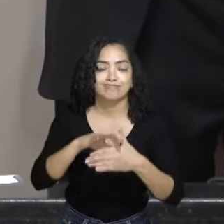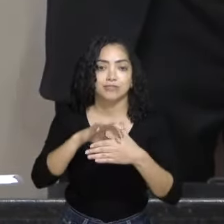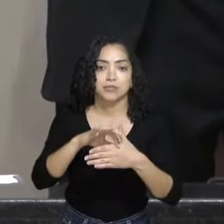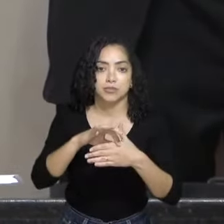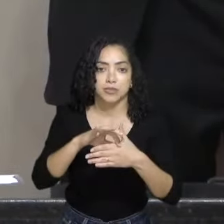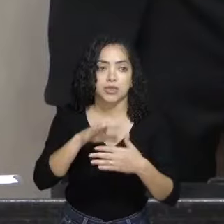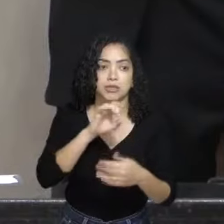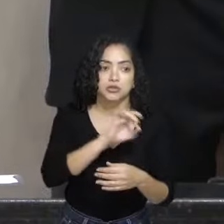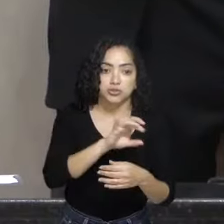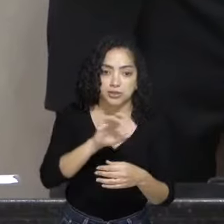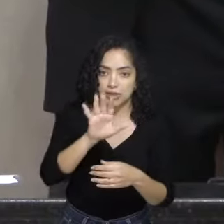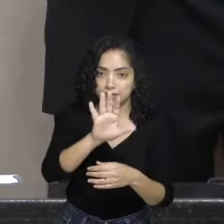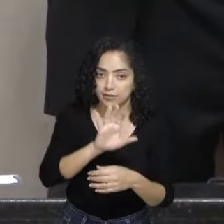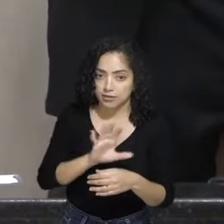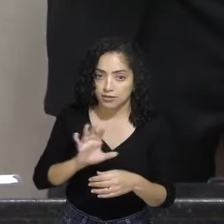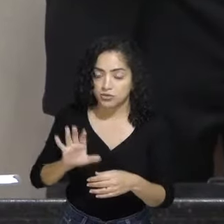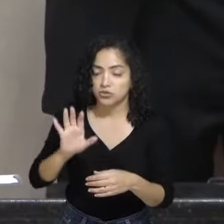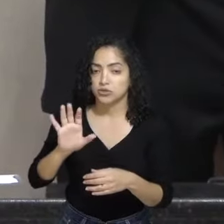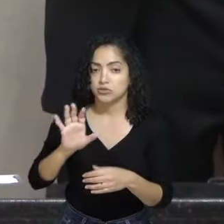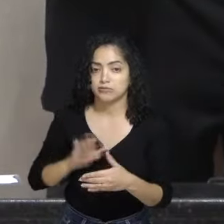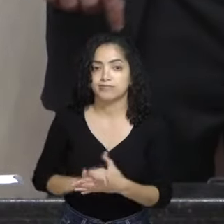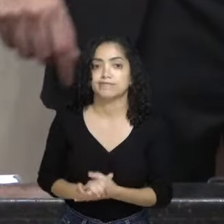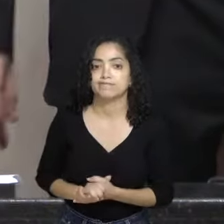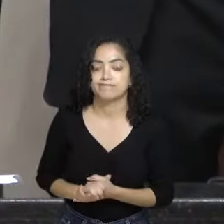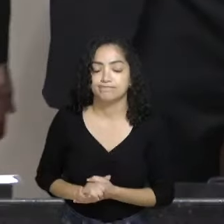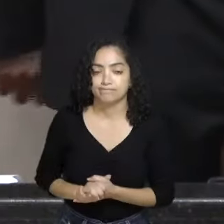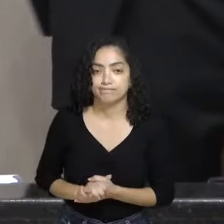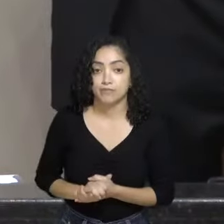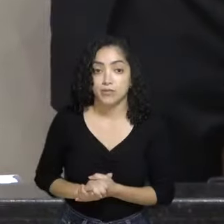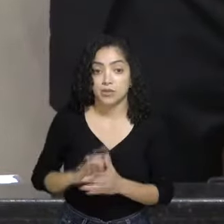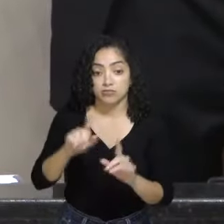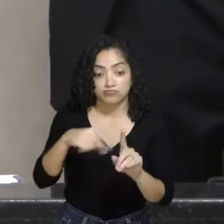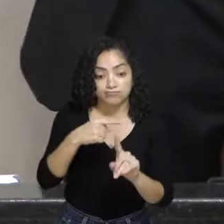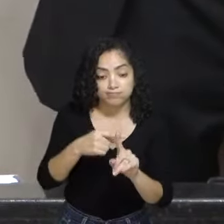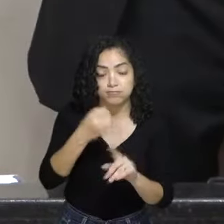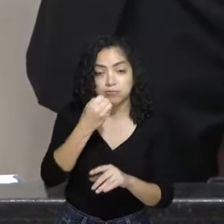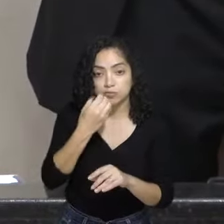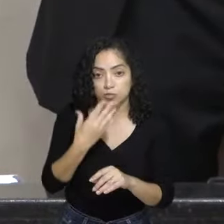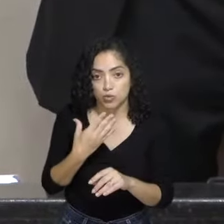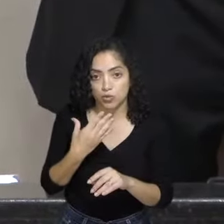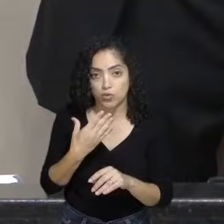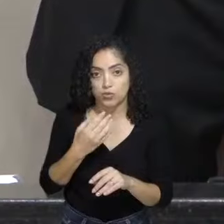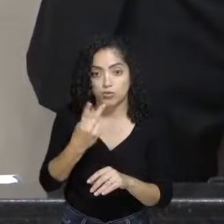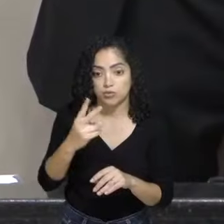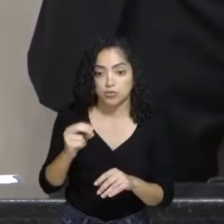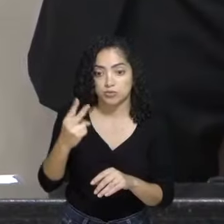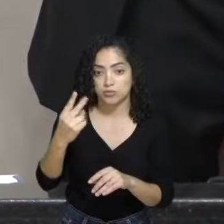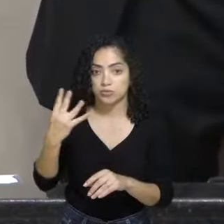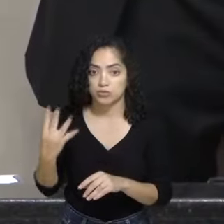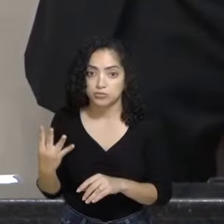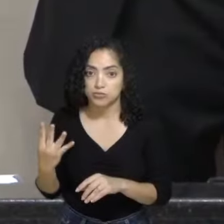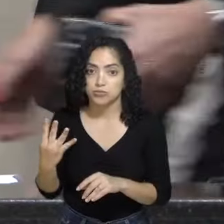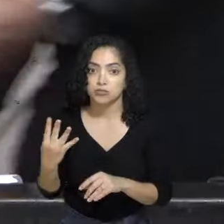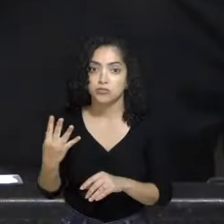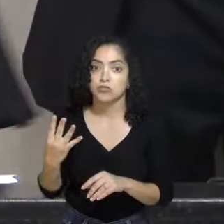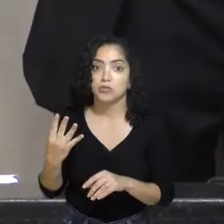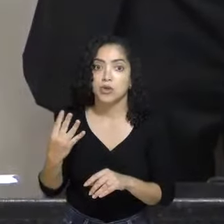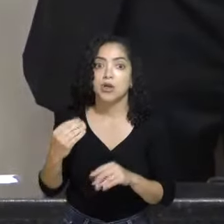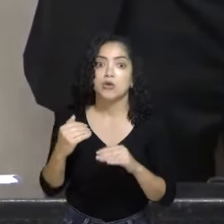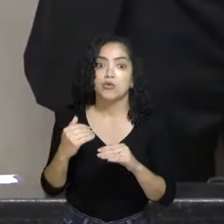região. Por tudo, podemos fazer um balanço positivo e projetar um 2024 com o mesmo nível